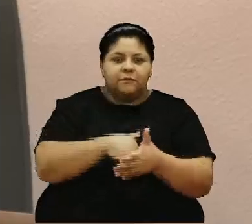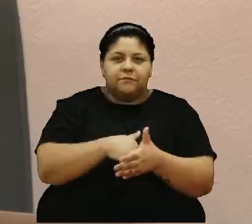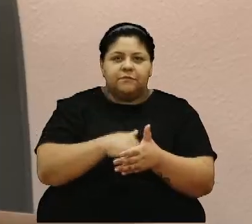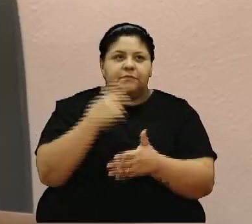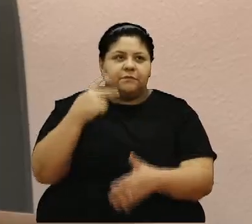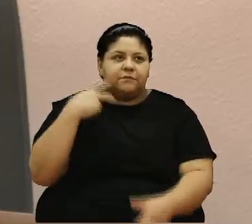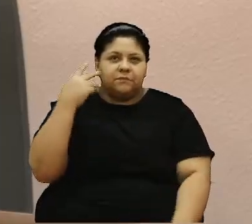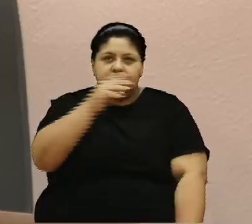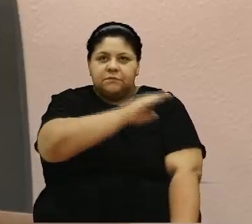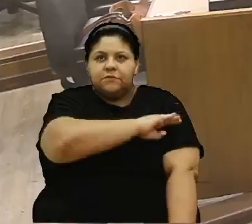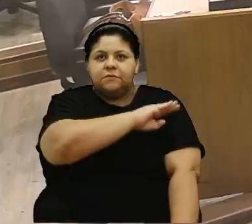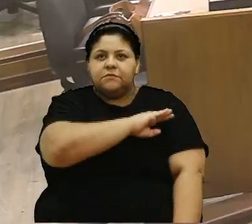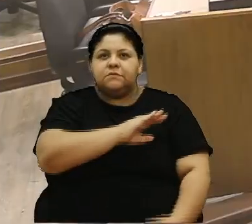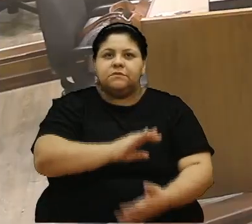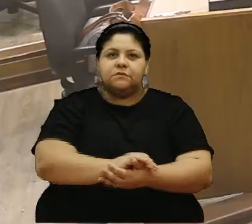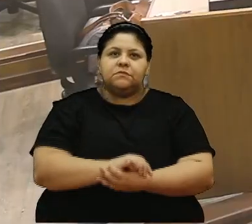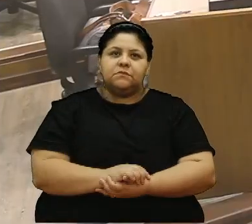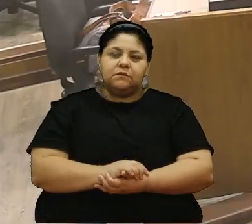Vereador Ramon Telles.